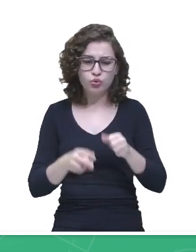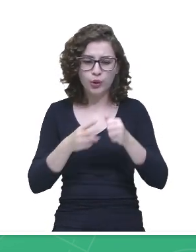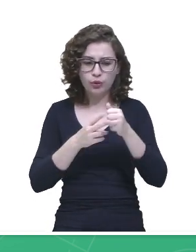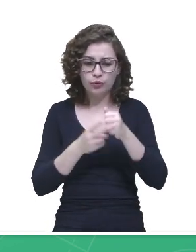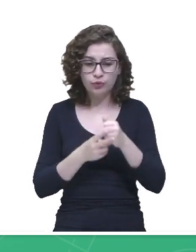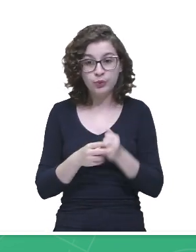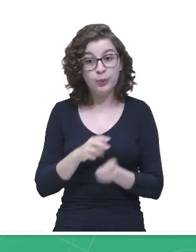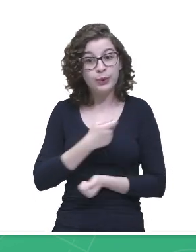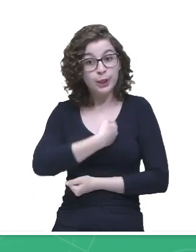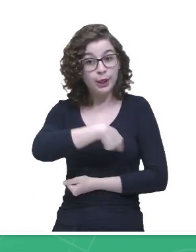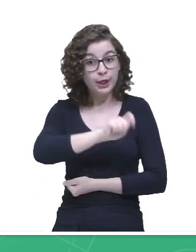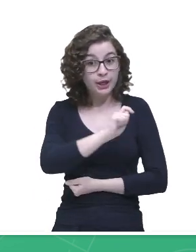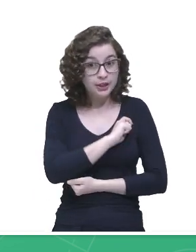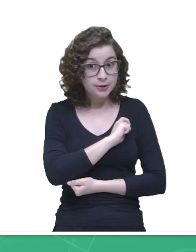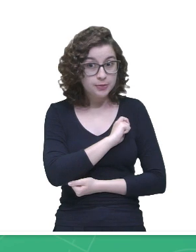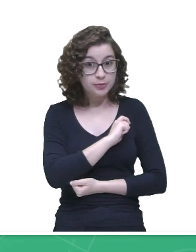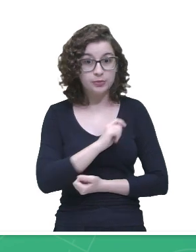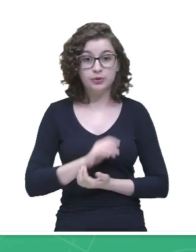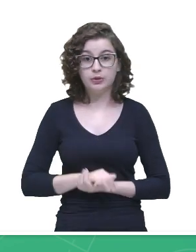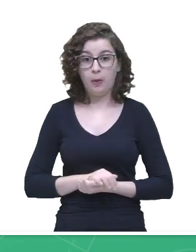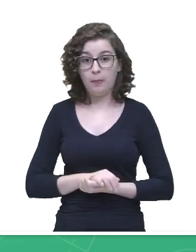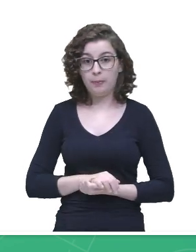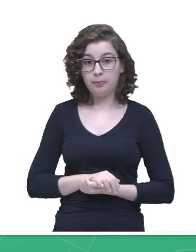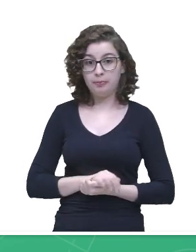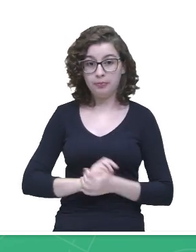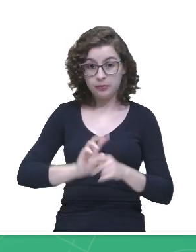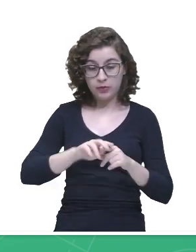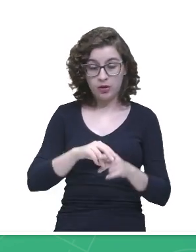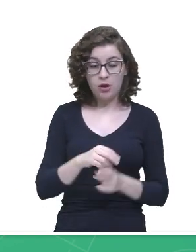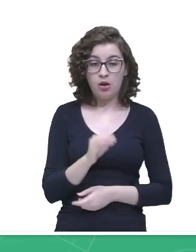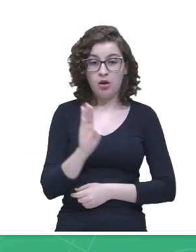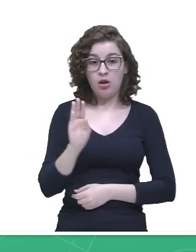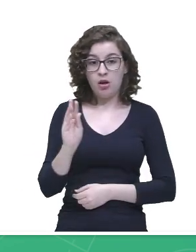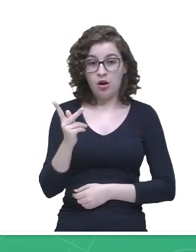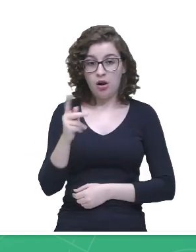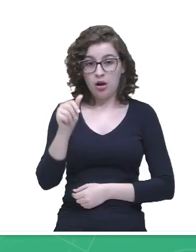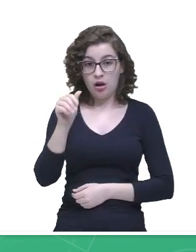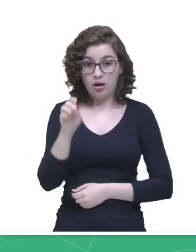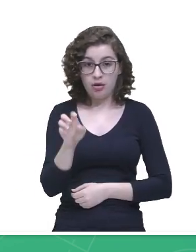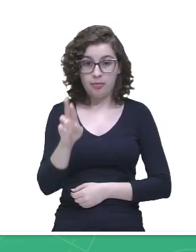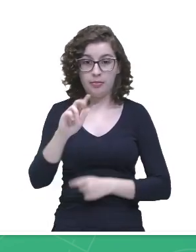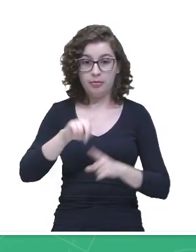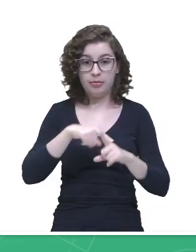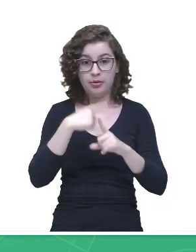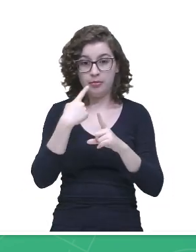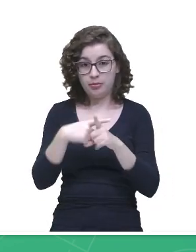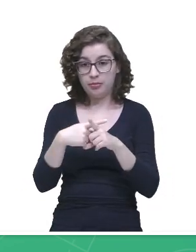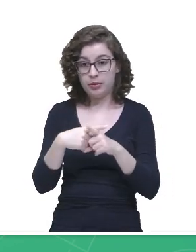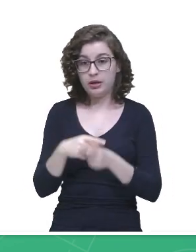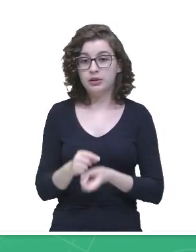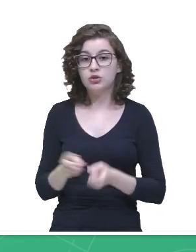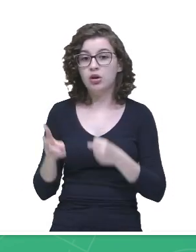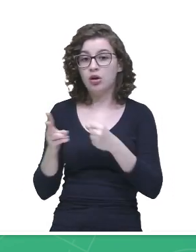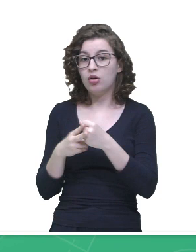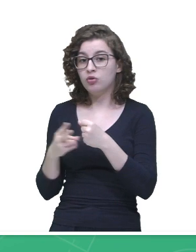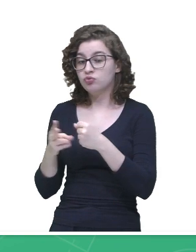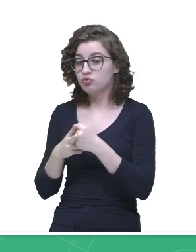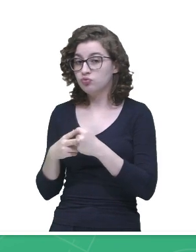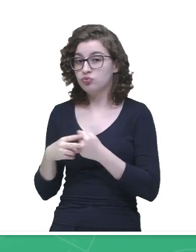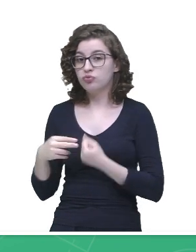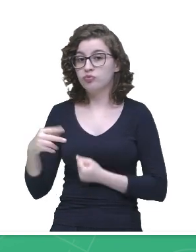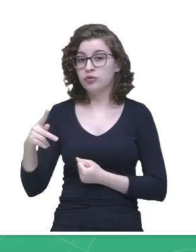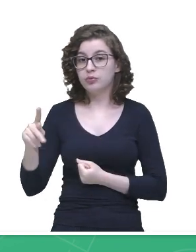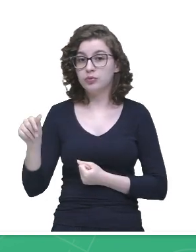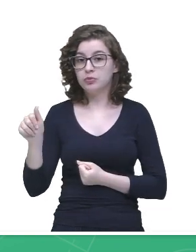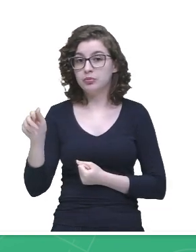presente, junto com o verbo irregular, só que no particípio. Tá